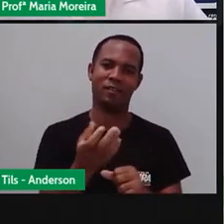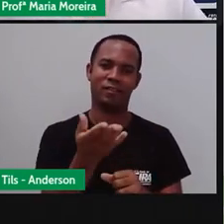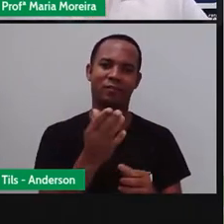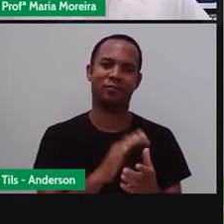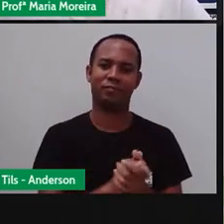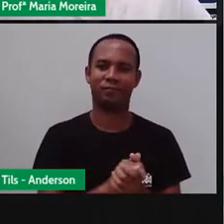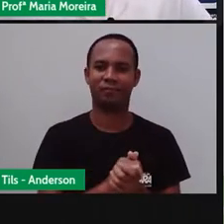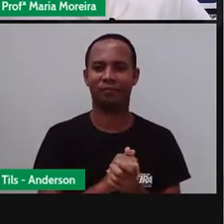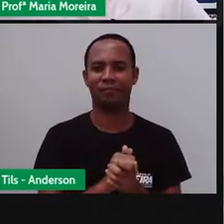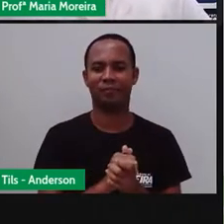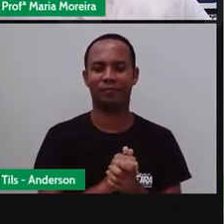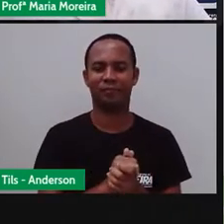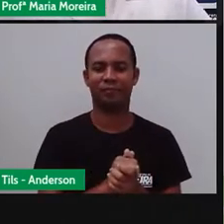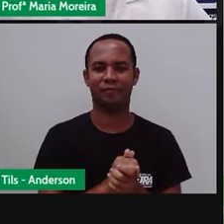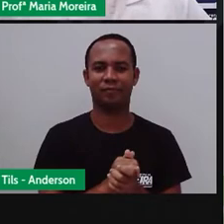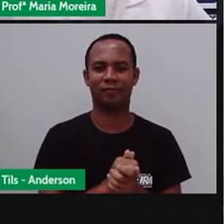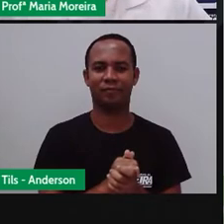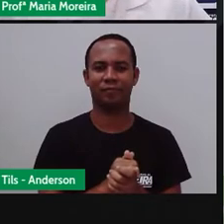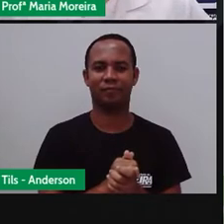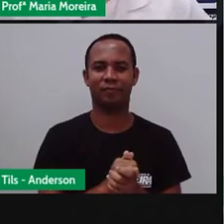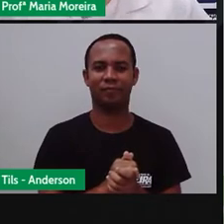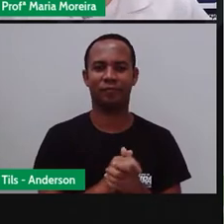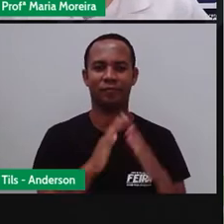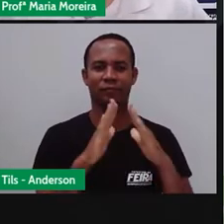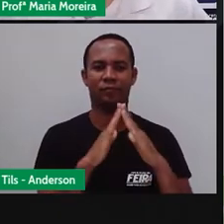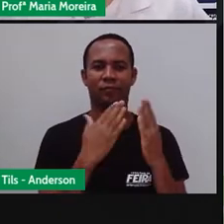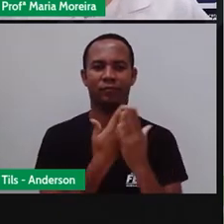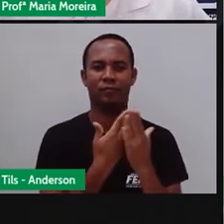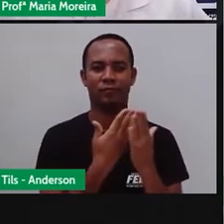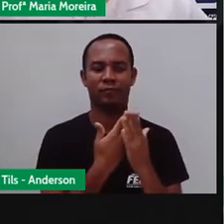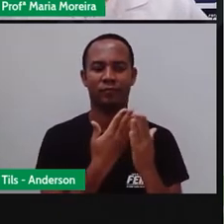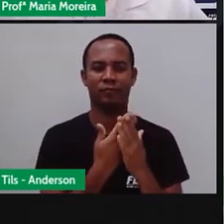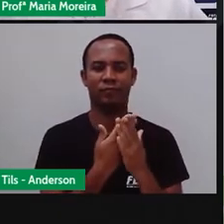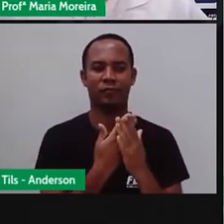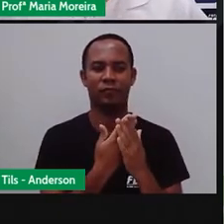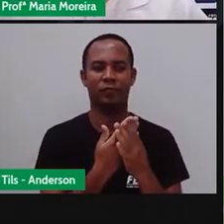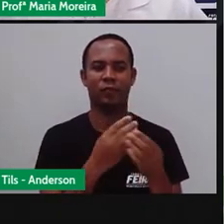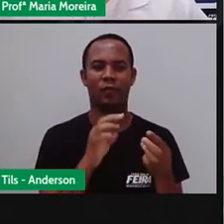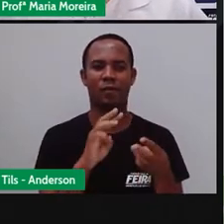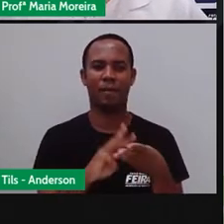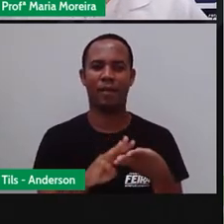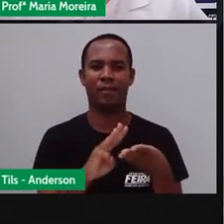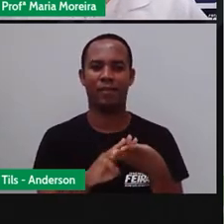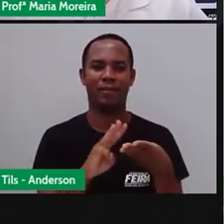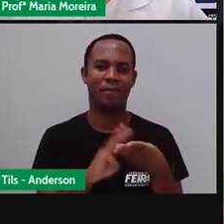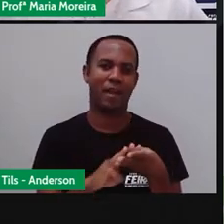errou. Nossa aula é de matemática e ciências da natureza,